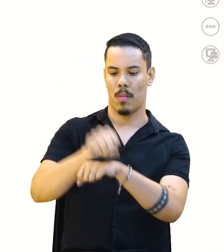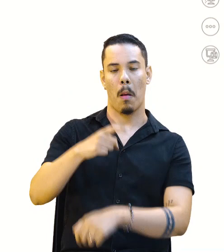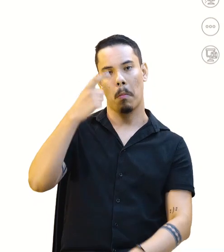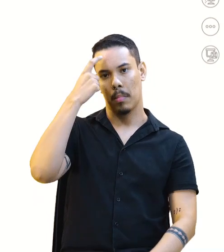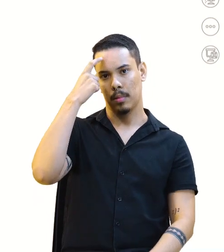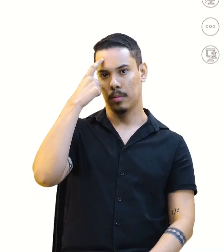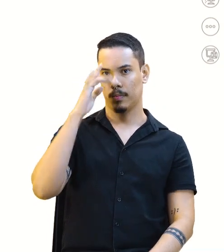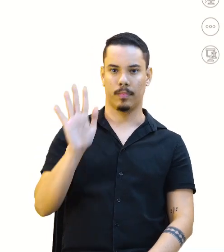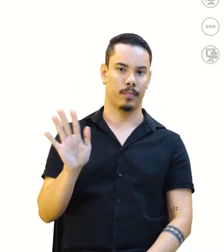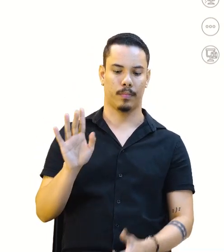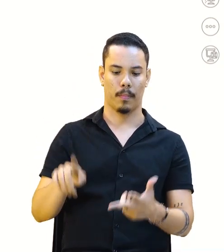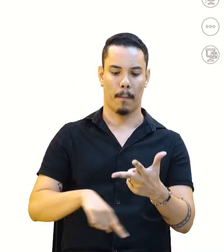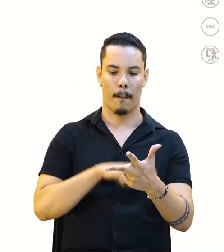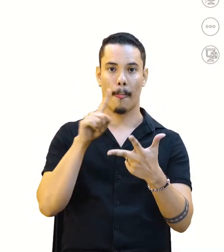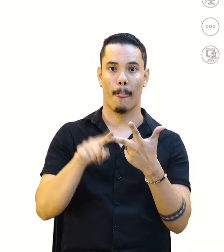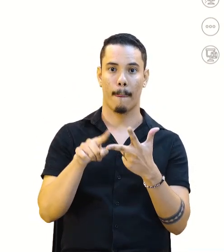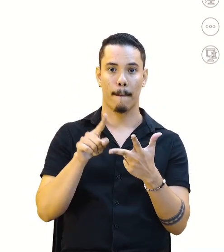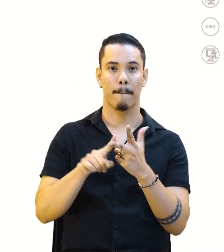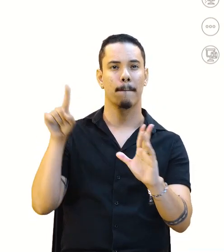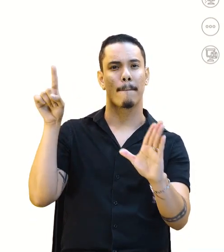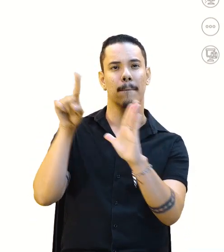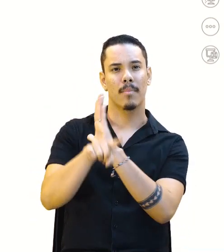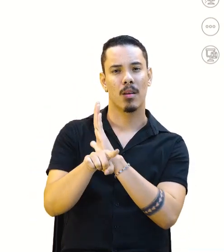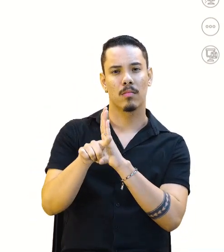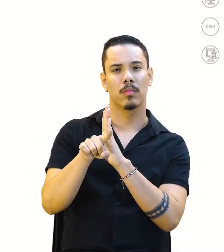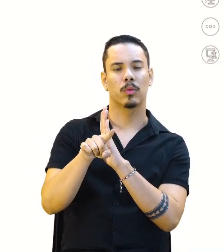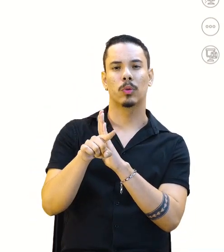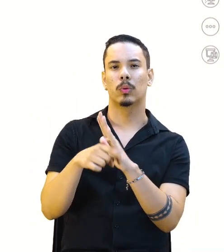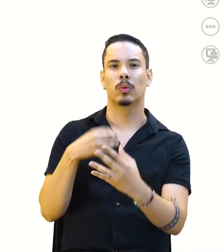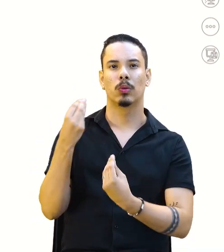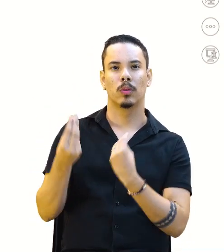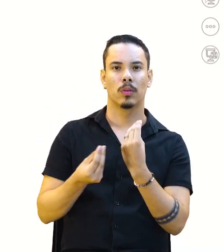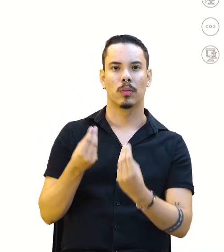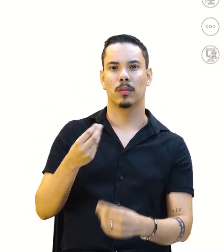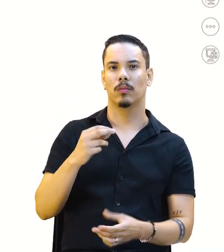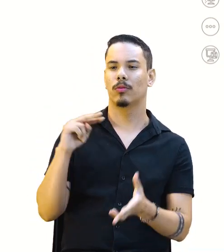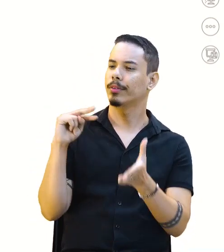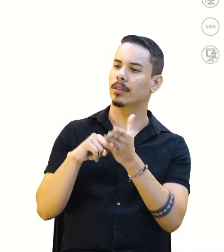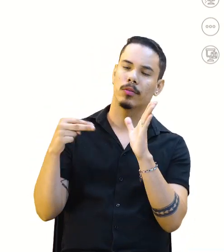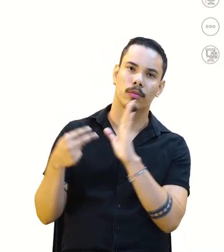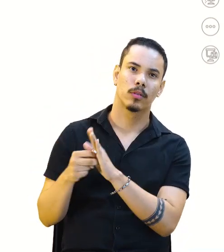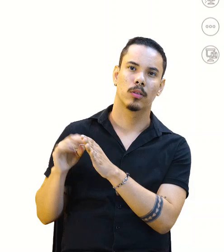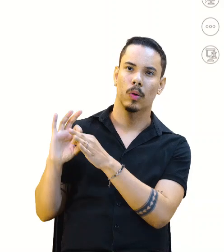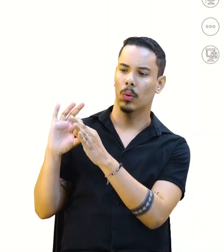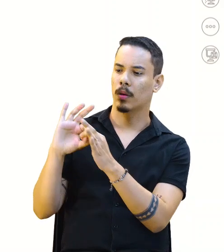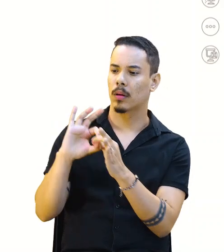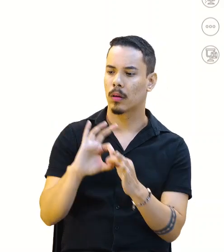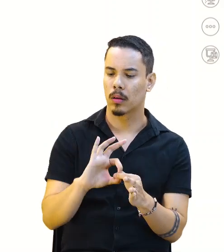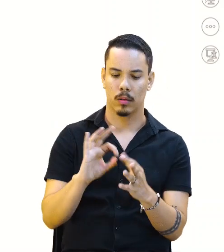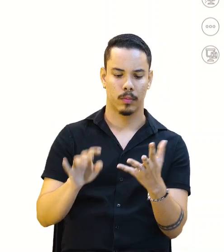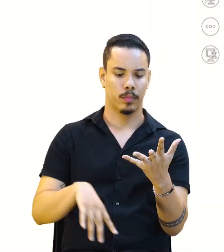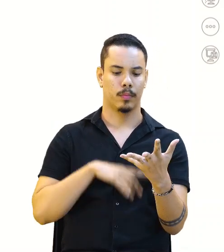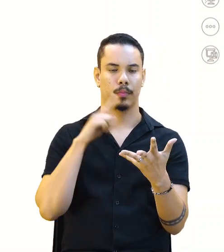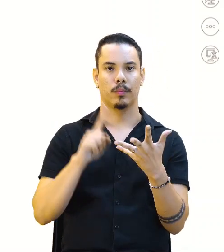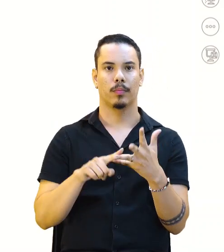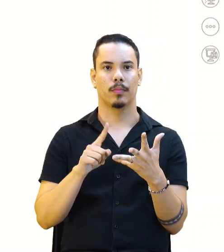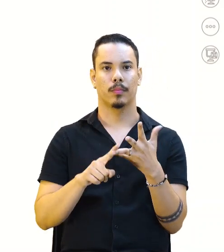mundo? Ou C, perguntar pelo que significa esse contexto de utilidade? Ou seria a alternativa